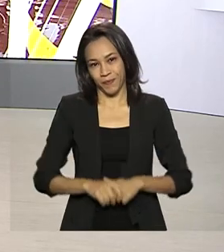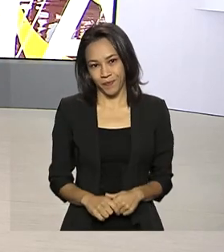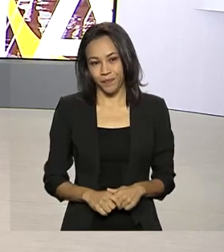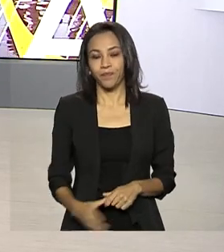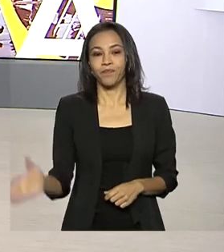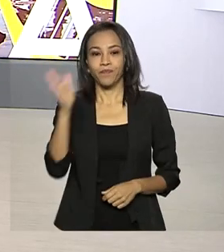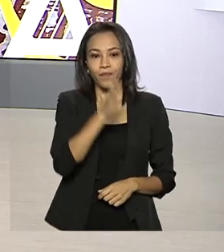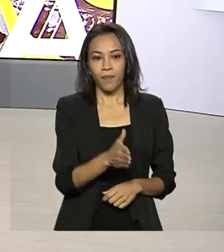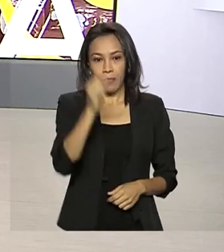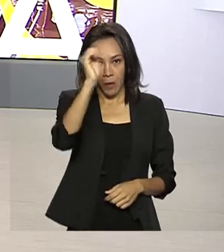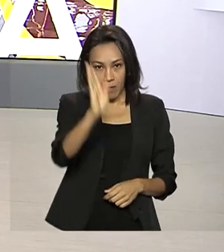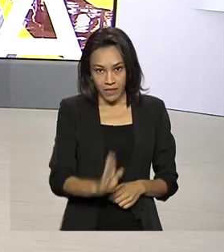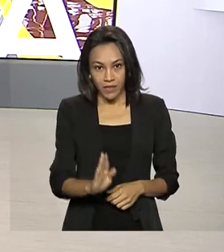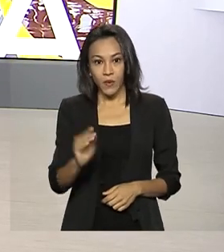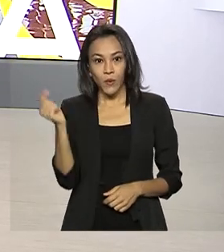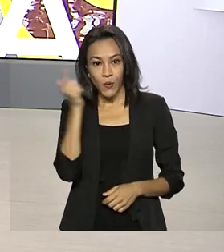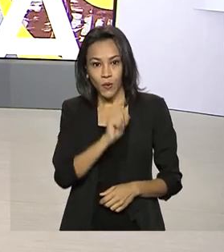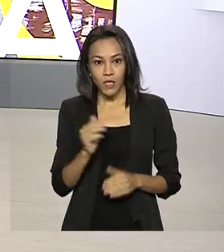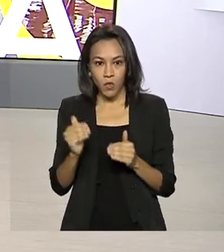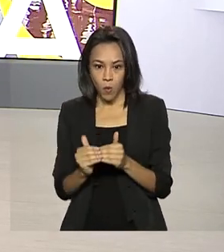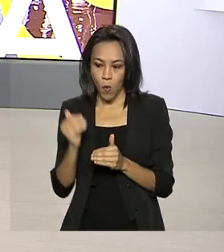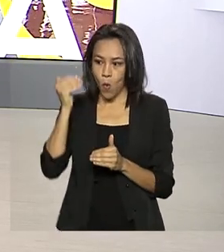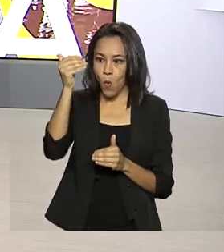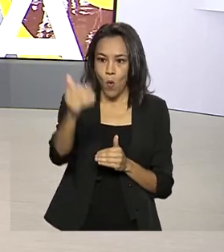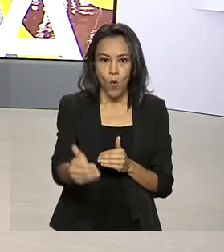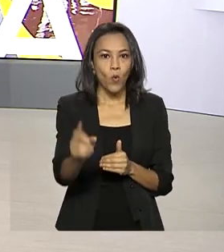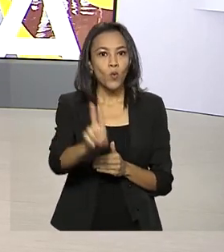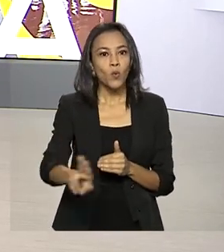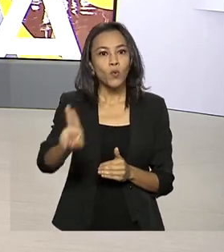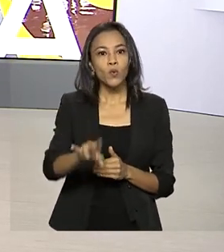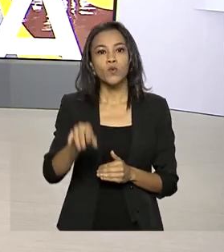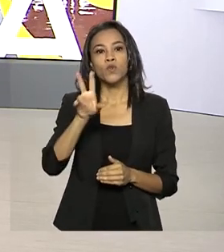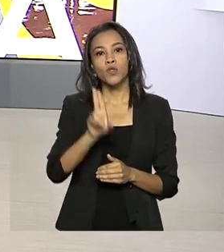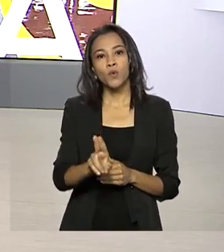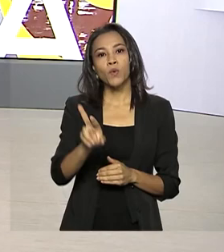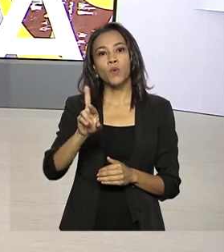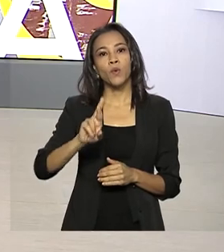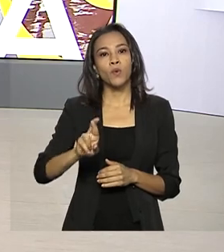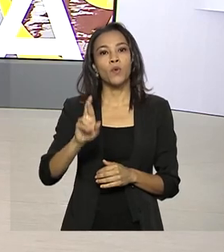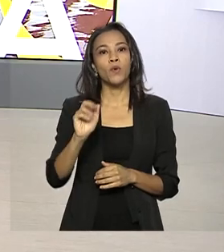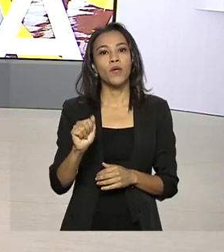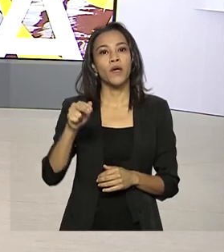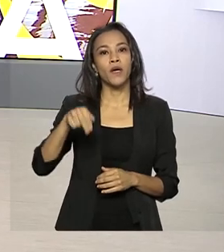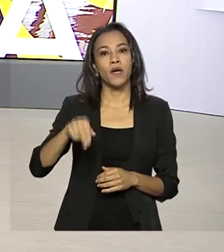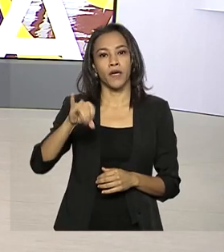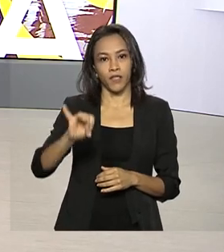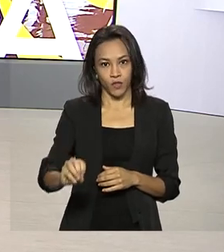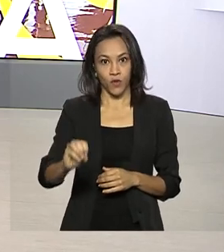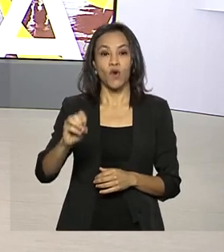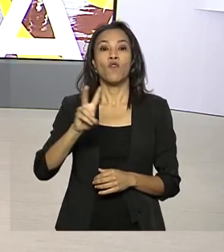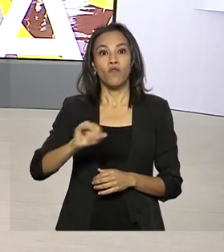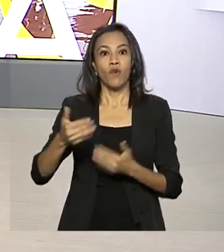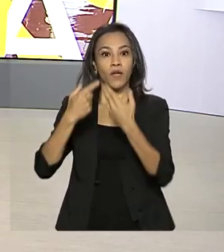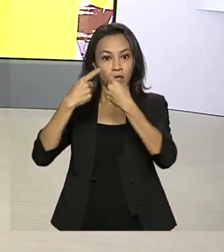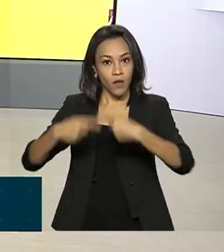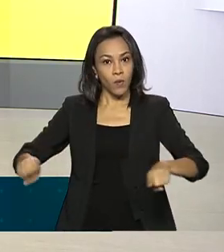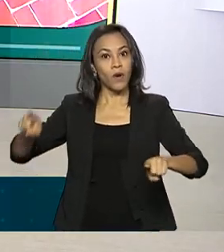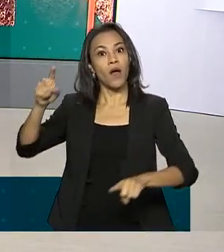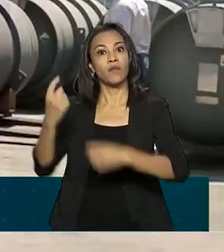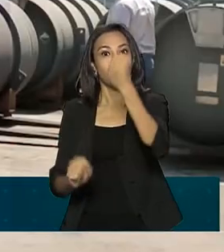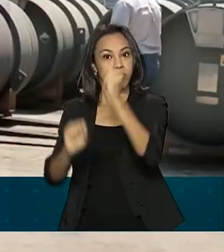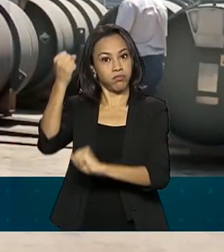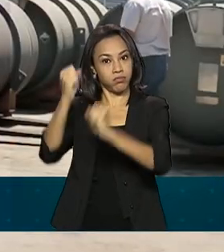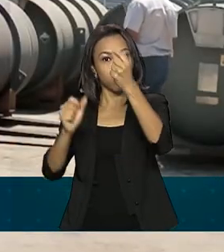e o Brasil deu mais um passo para o enriquecimento de urânio foi inaugurada a nona Cascata da usina em Resende no Rio de